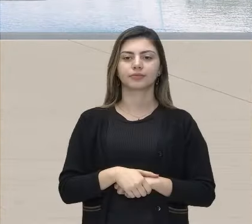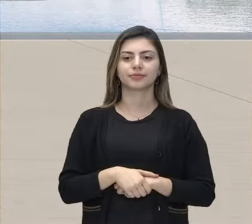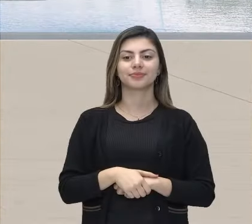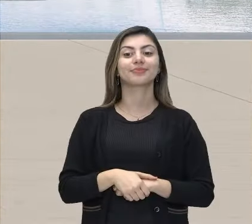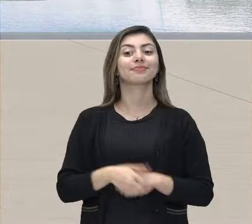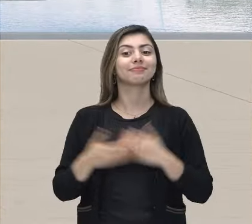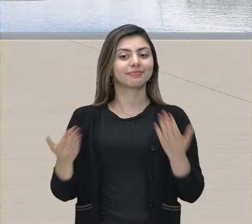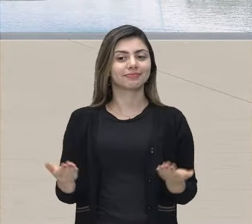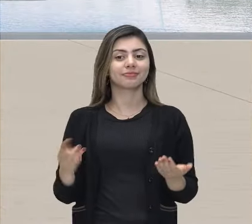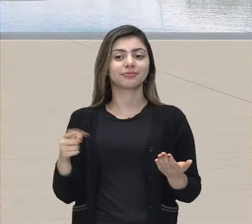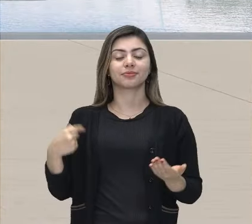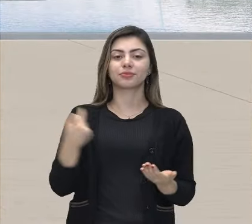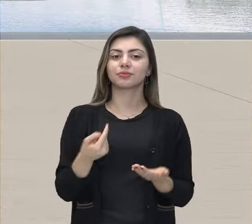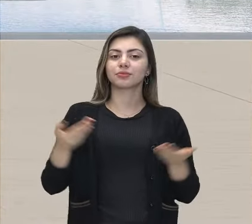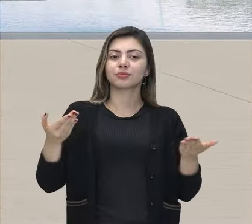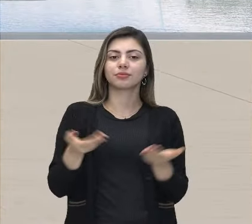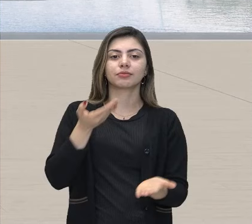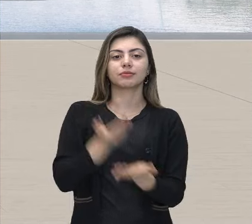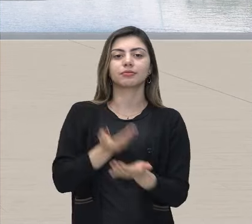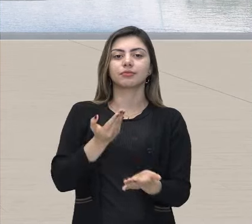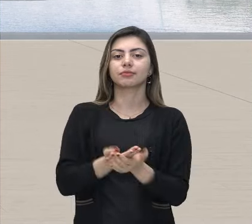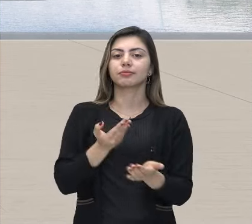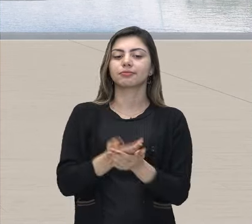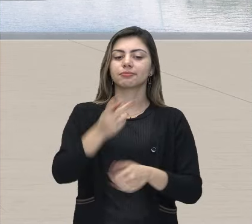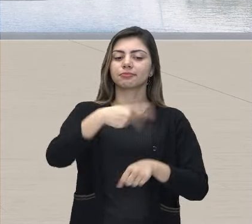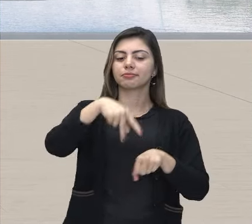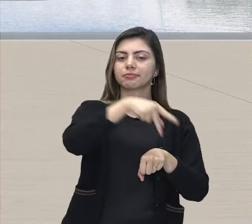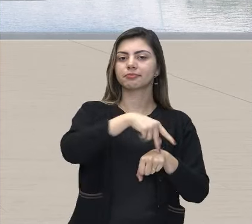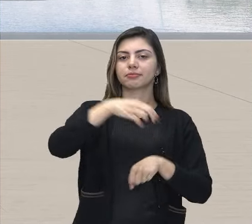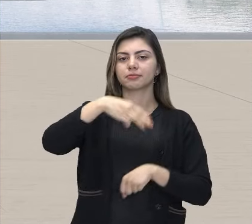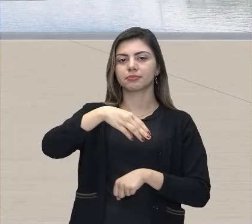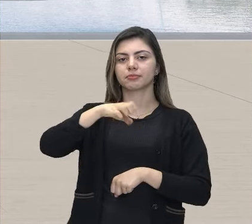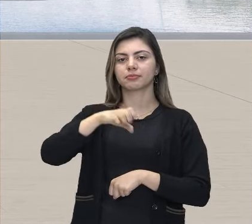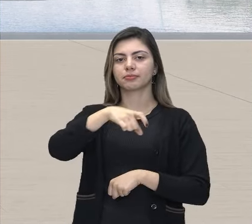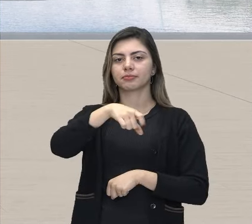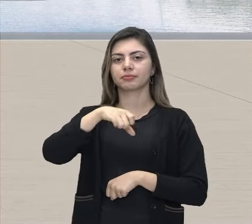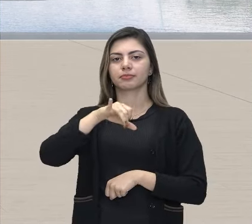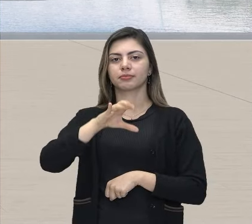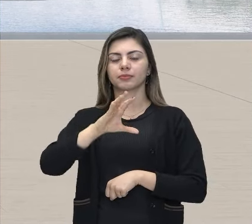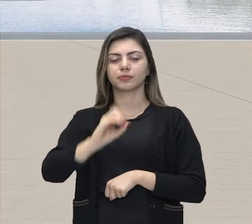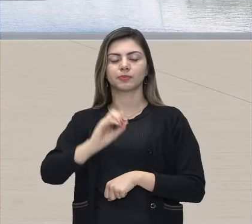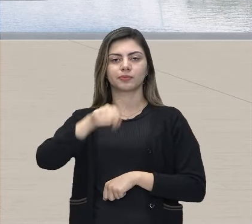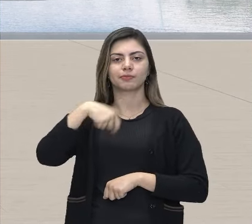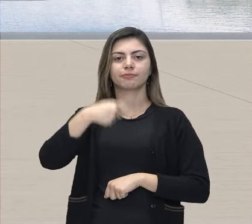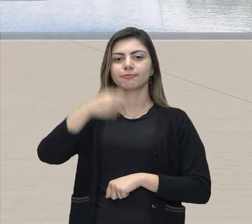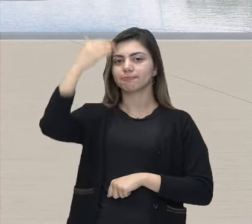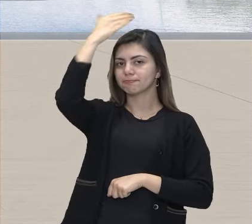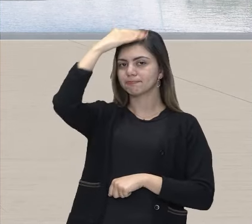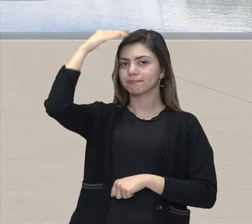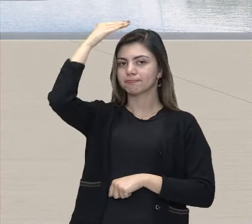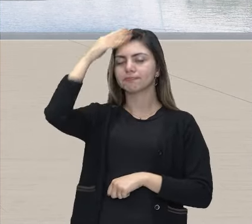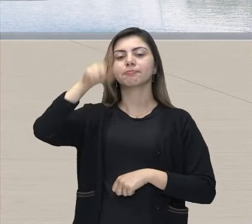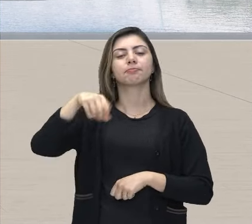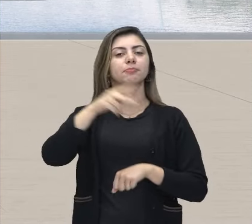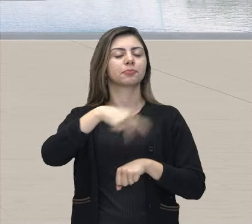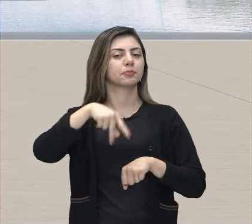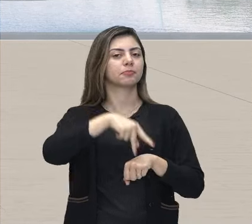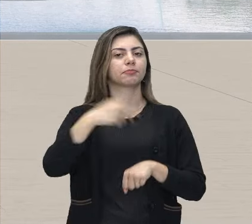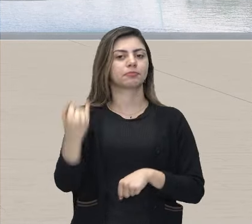Nós iremos estudar sobre o México, né? Esse país muito importante também para o